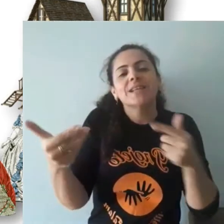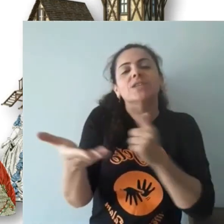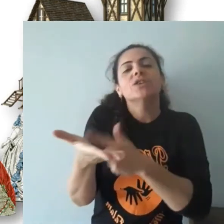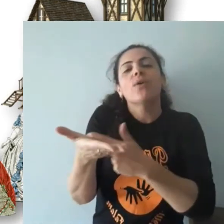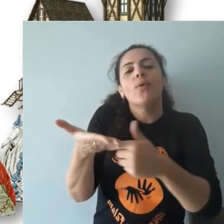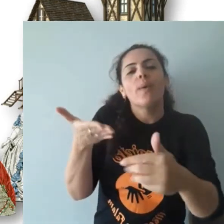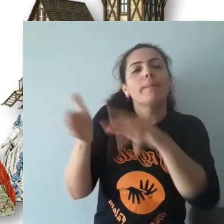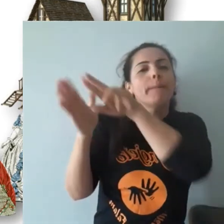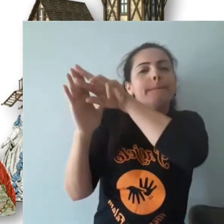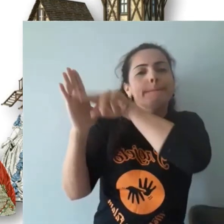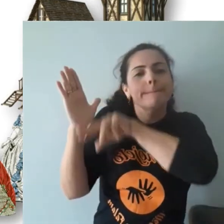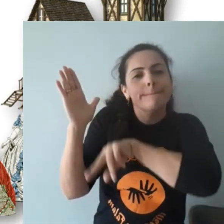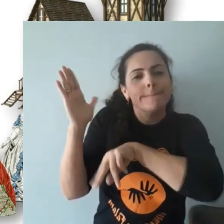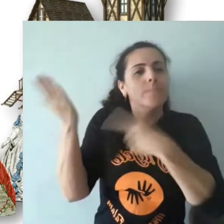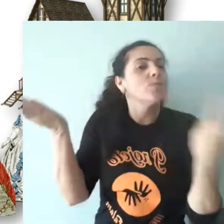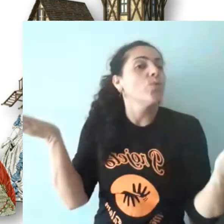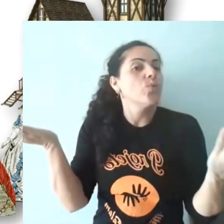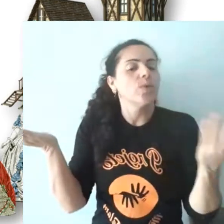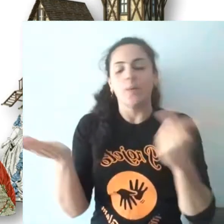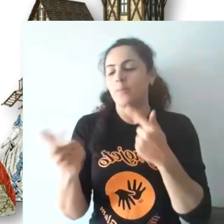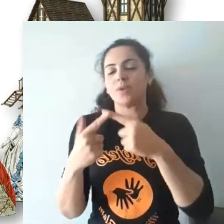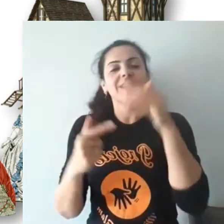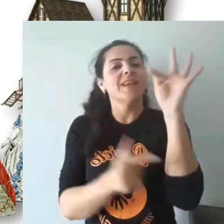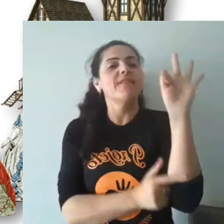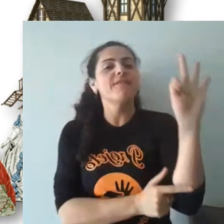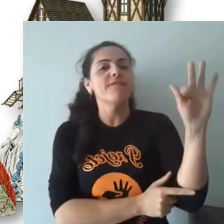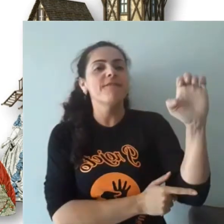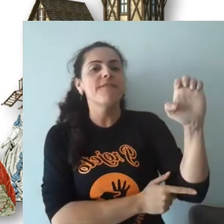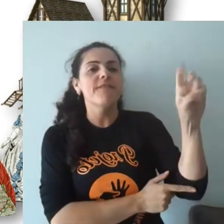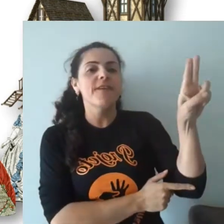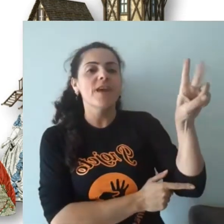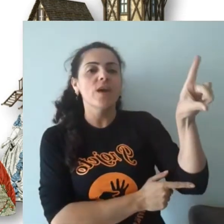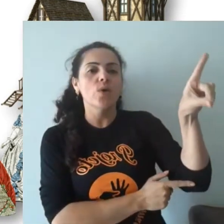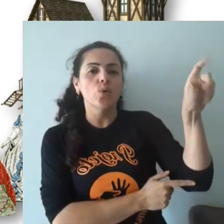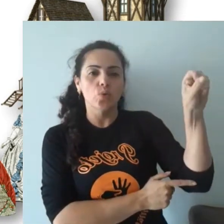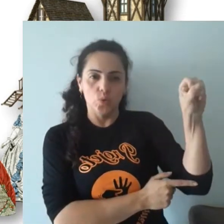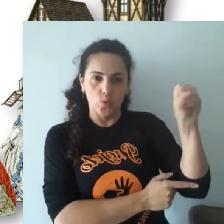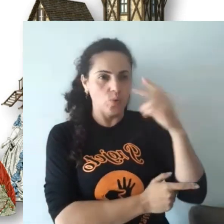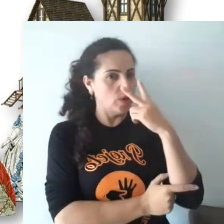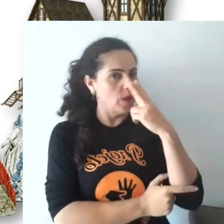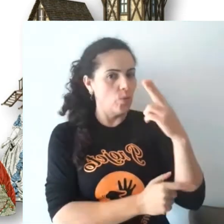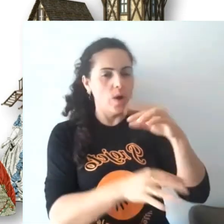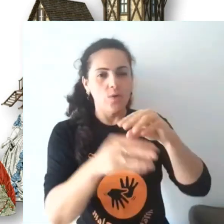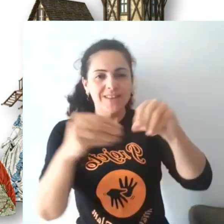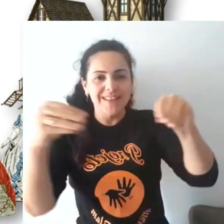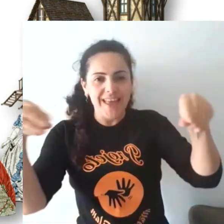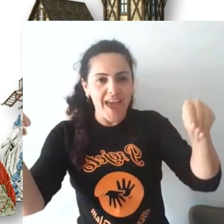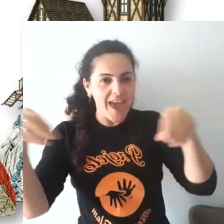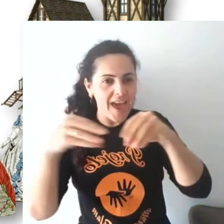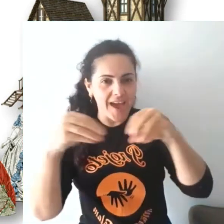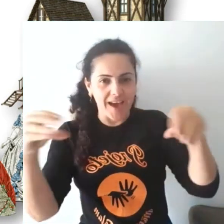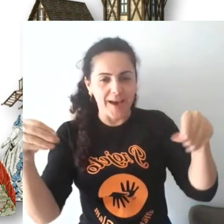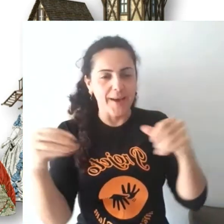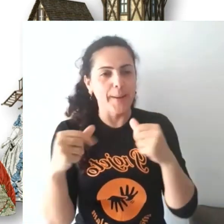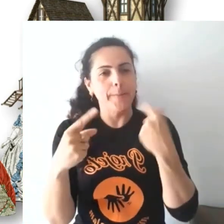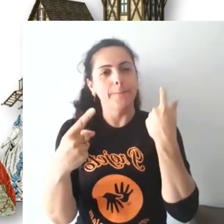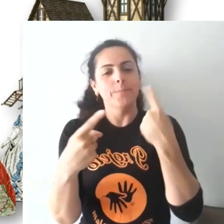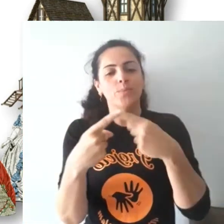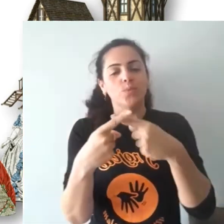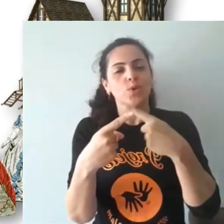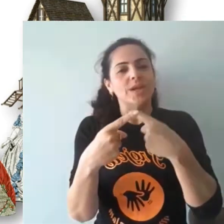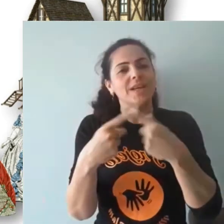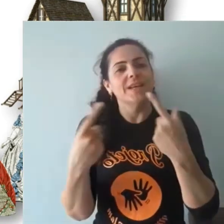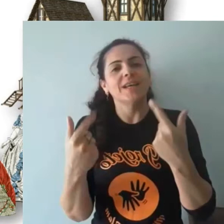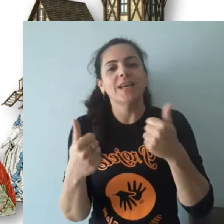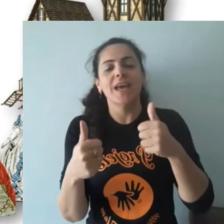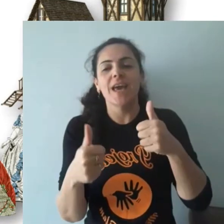feudalismo, porque feudo significava terra. E era uma sociedade caracterizada pela estática das classes